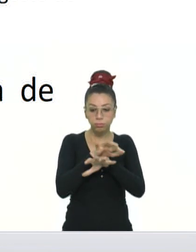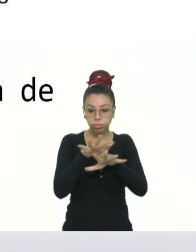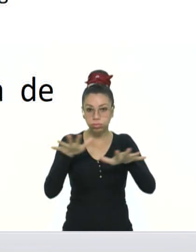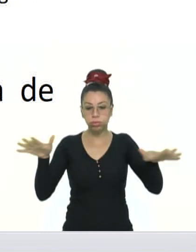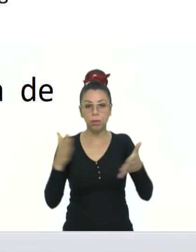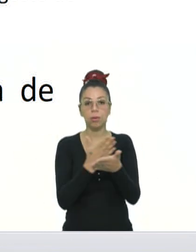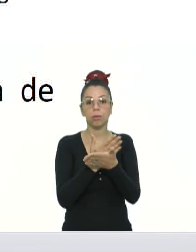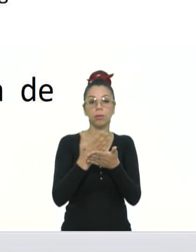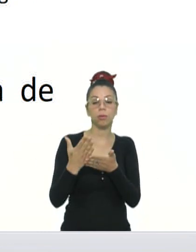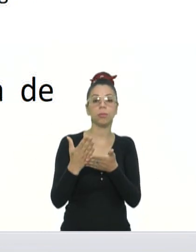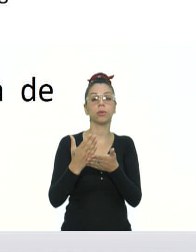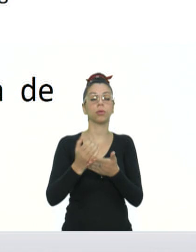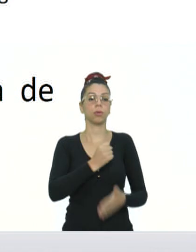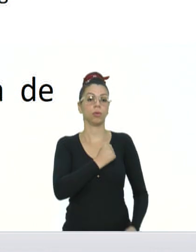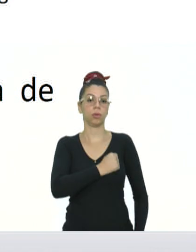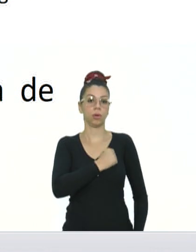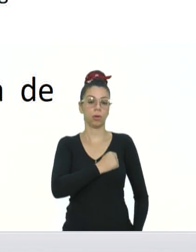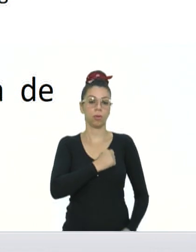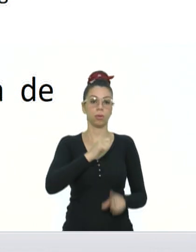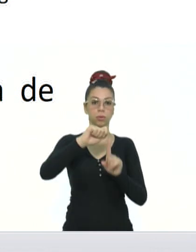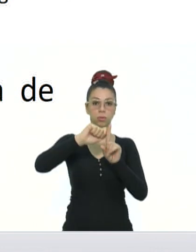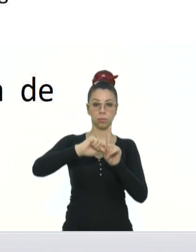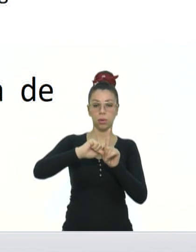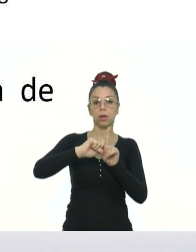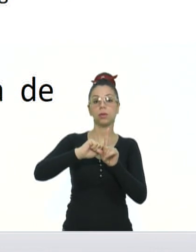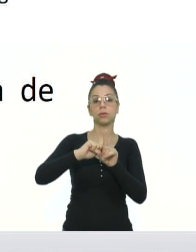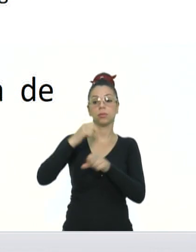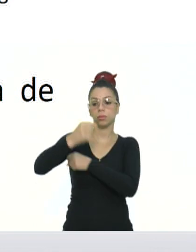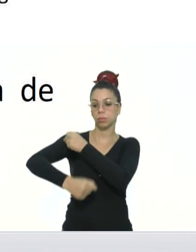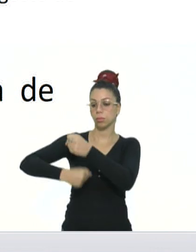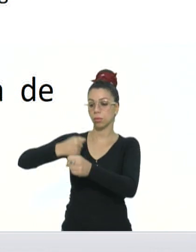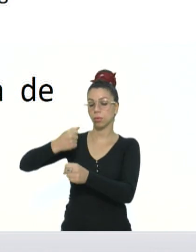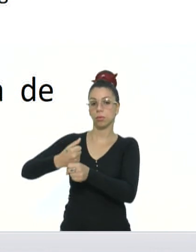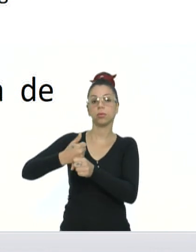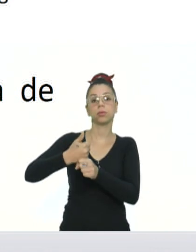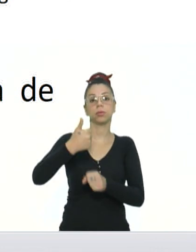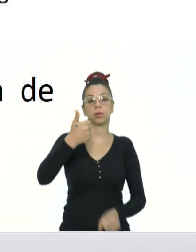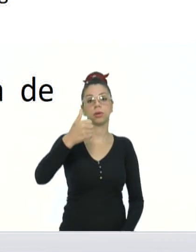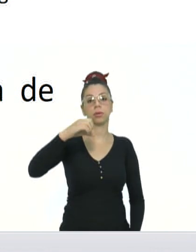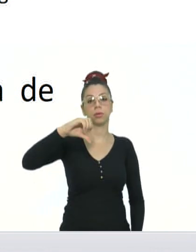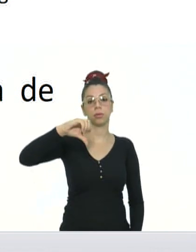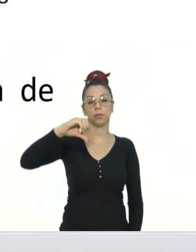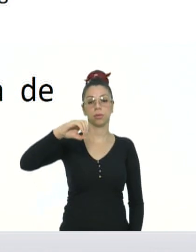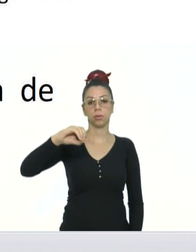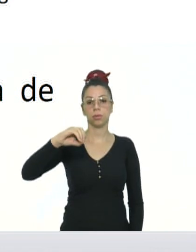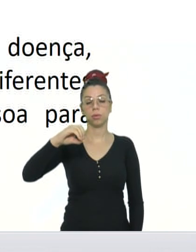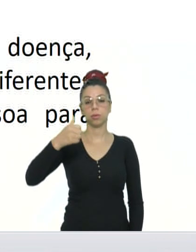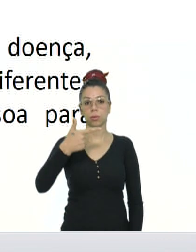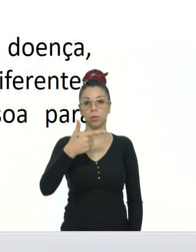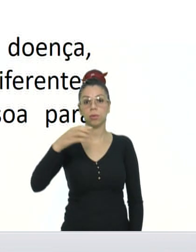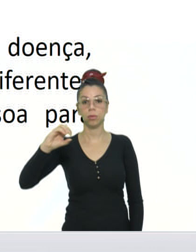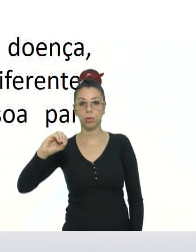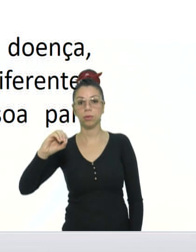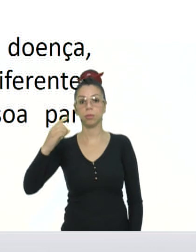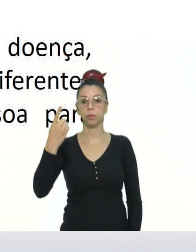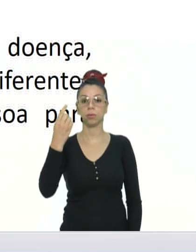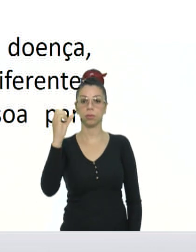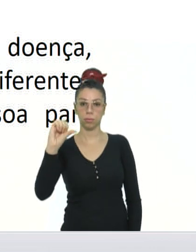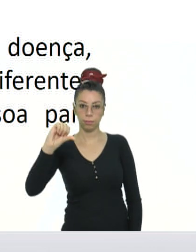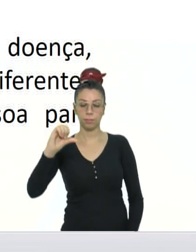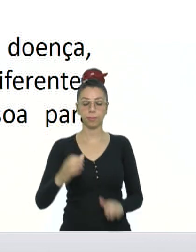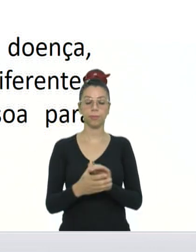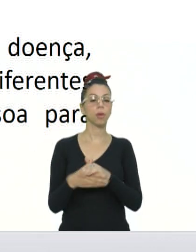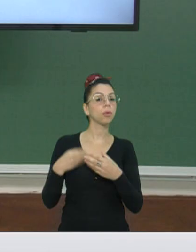de 2019. Vamos conhecer como está a epidemia de dengue no Paraná? Aqui nós